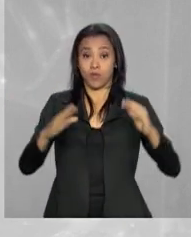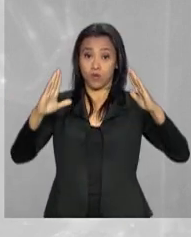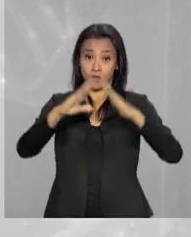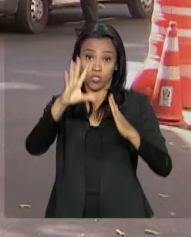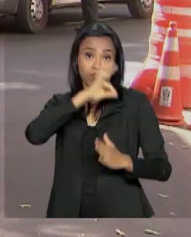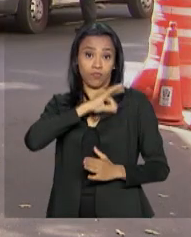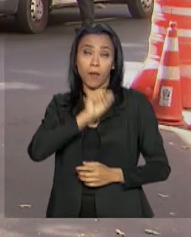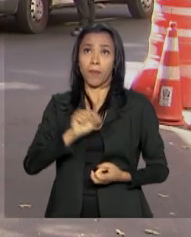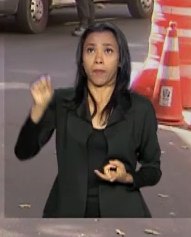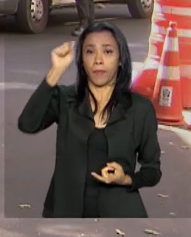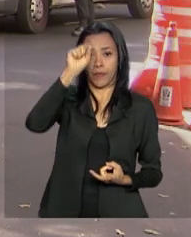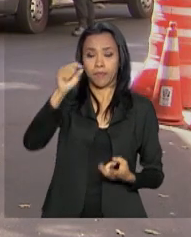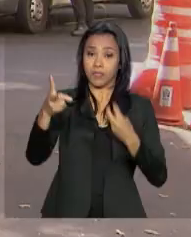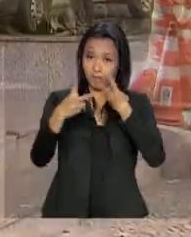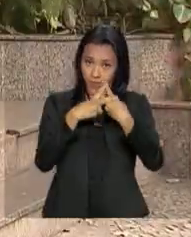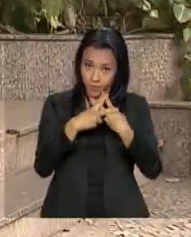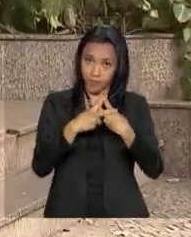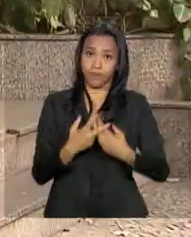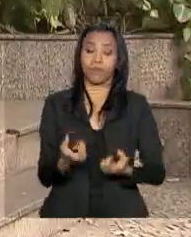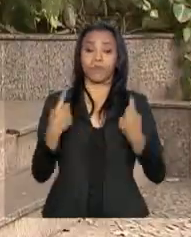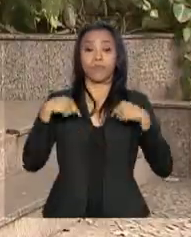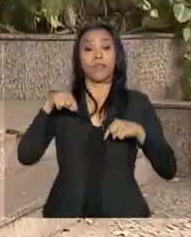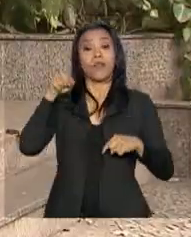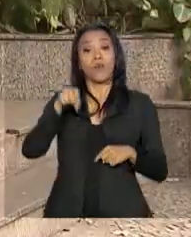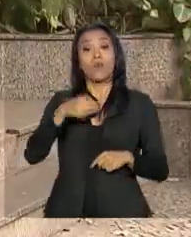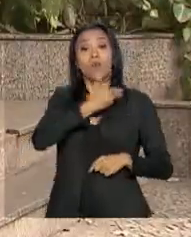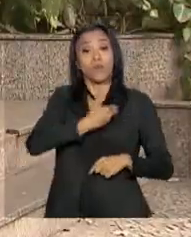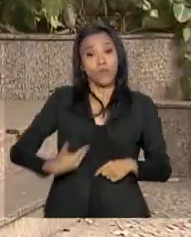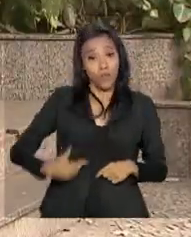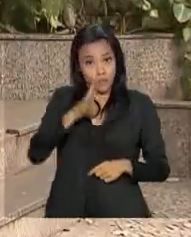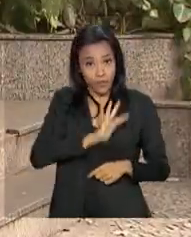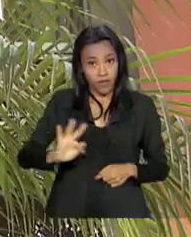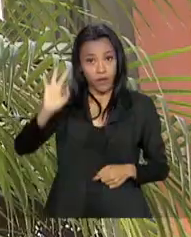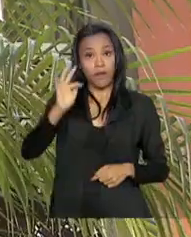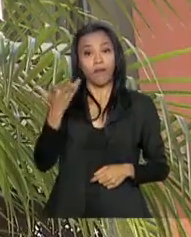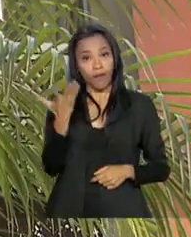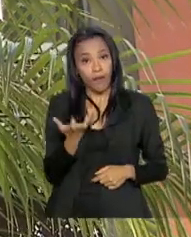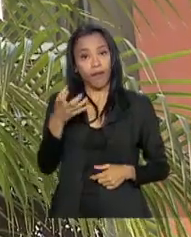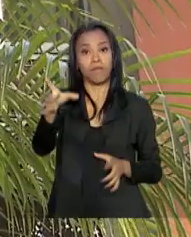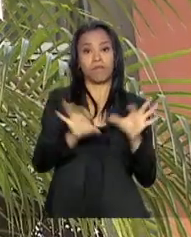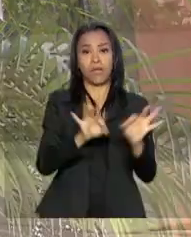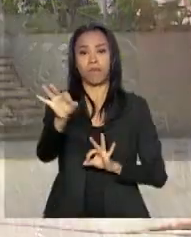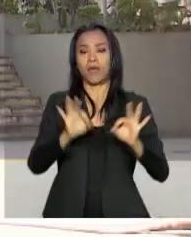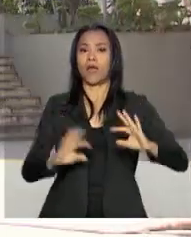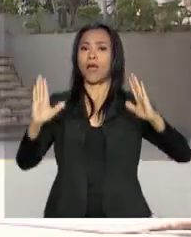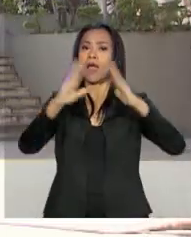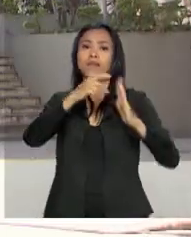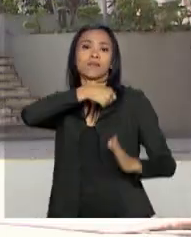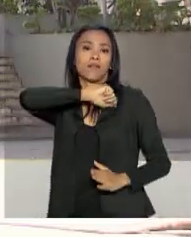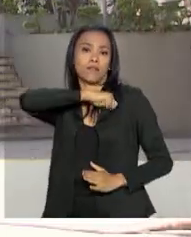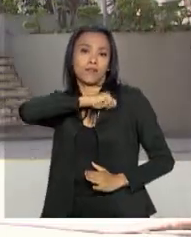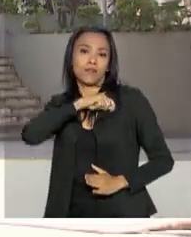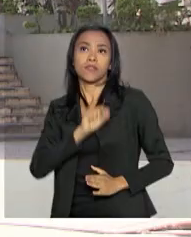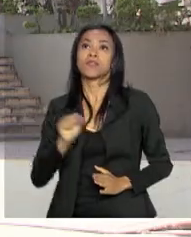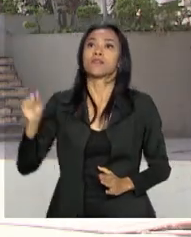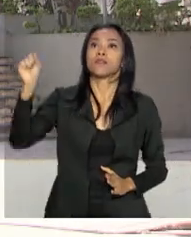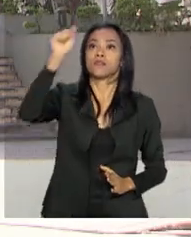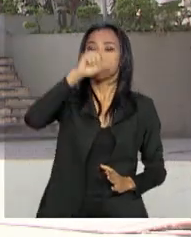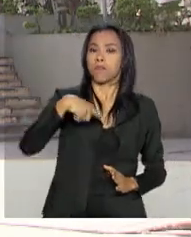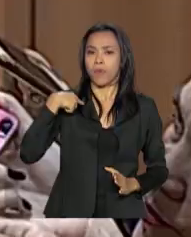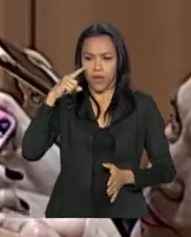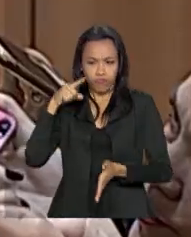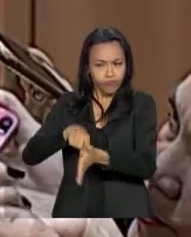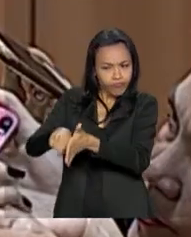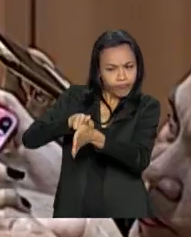inteligência além dessas medidas o governo federal quer equipar as delegacias especializadas na investigação de